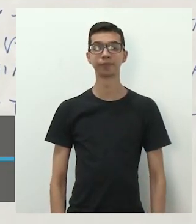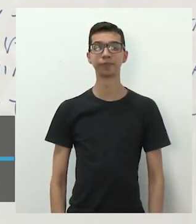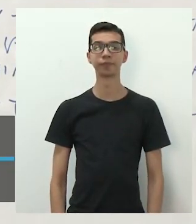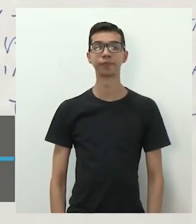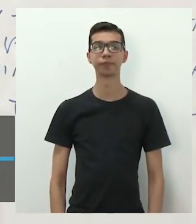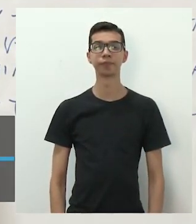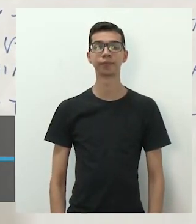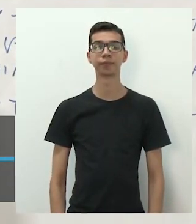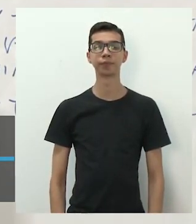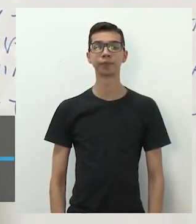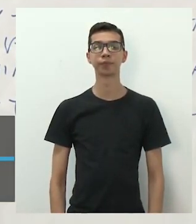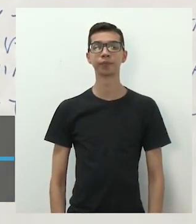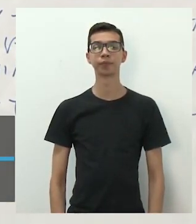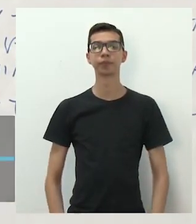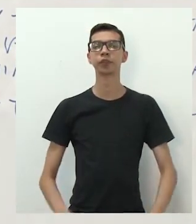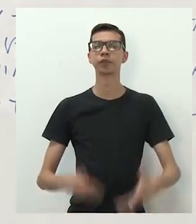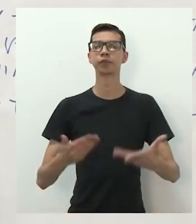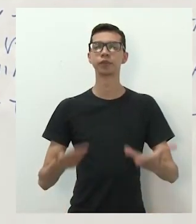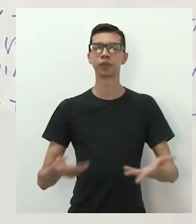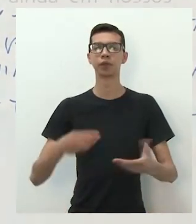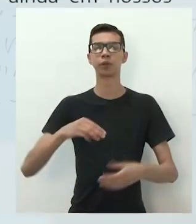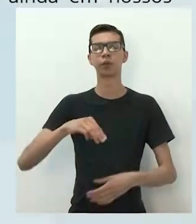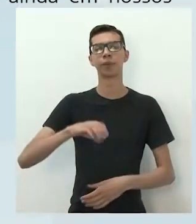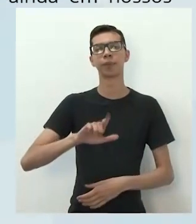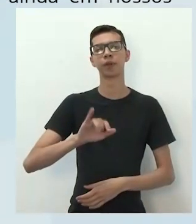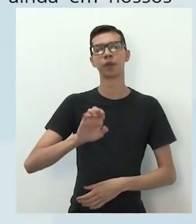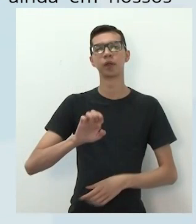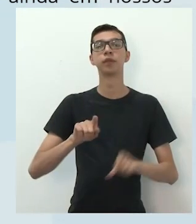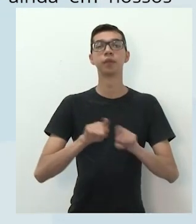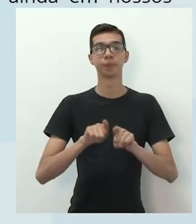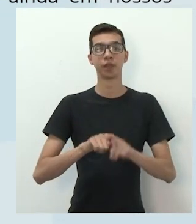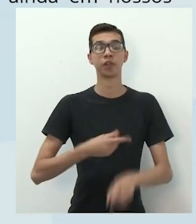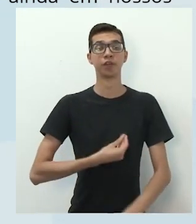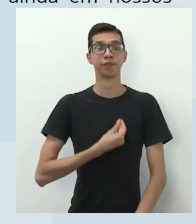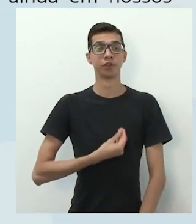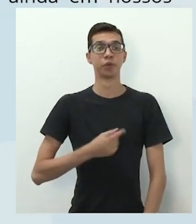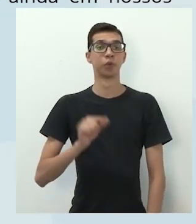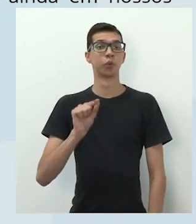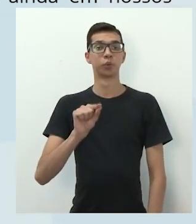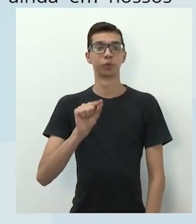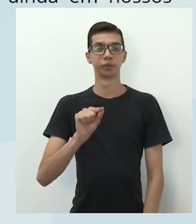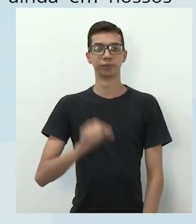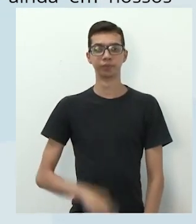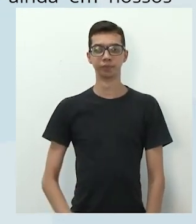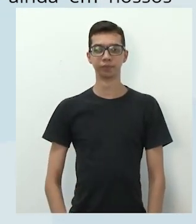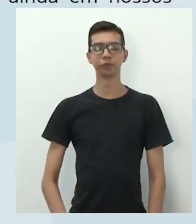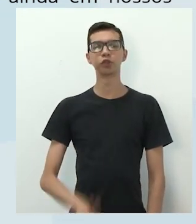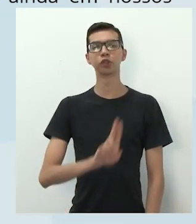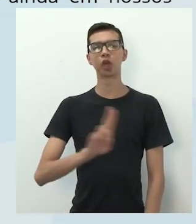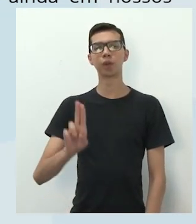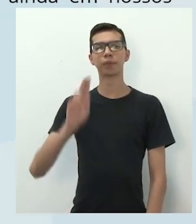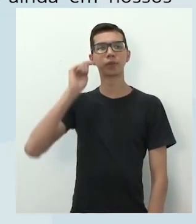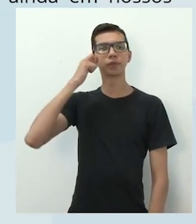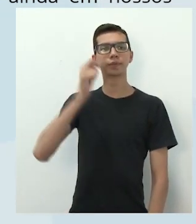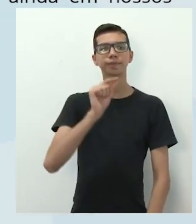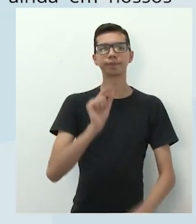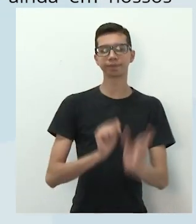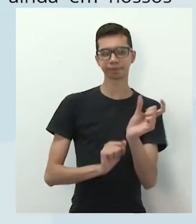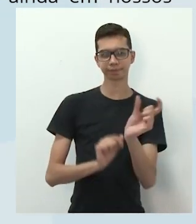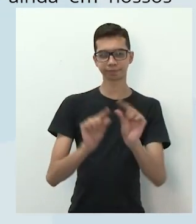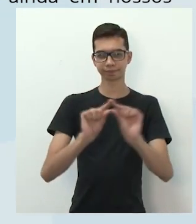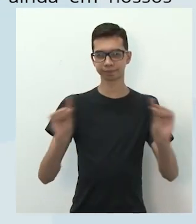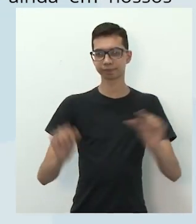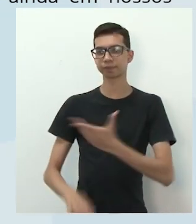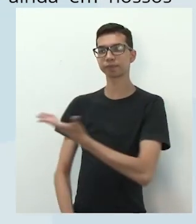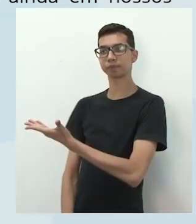Então, o Georges Méliès criou ainda outra técnica de trucagem, que é o chamado uso da câmara vertical, onde ele denota a impressão de voo ou